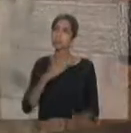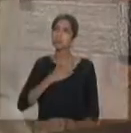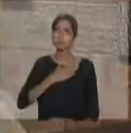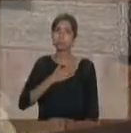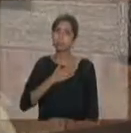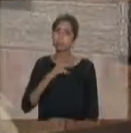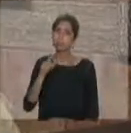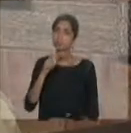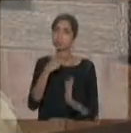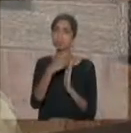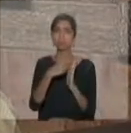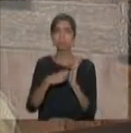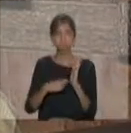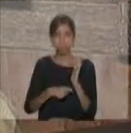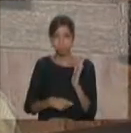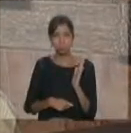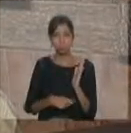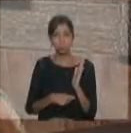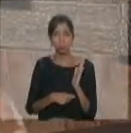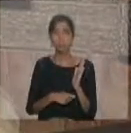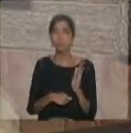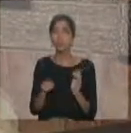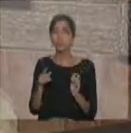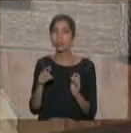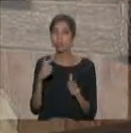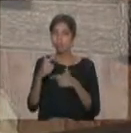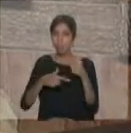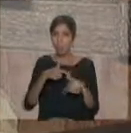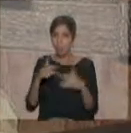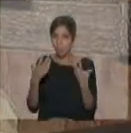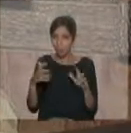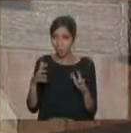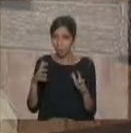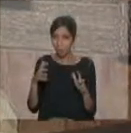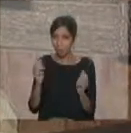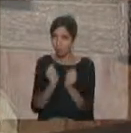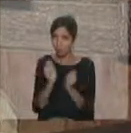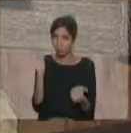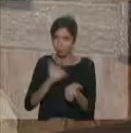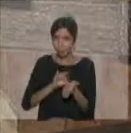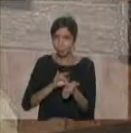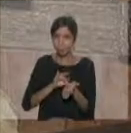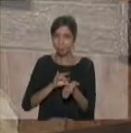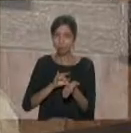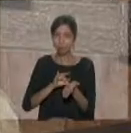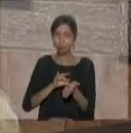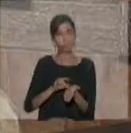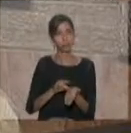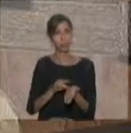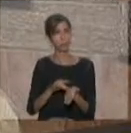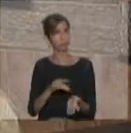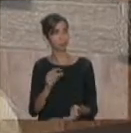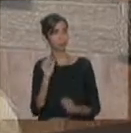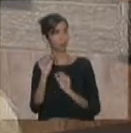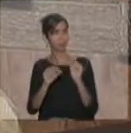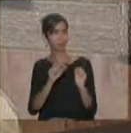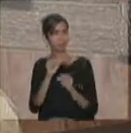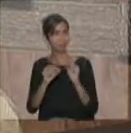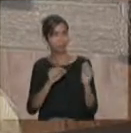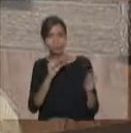muito do que você escreveu. Você não quer trabalhar no jornal de verdade? Eu disse para ele: o quê?